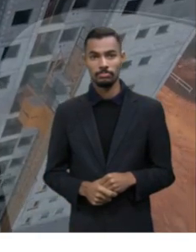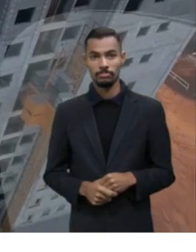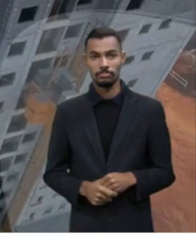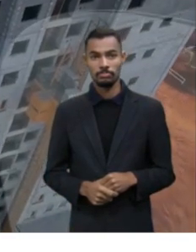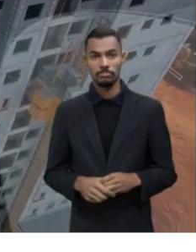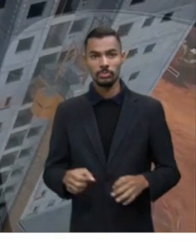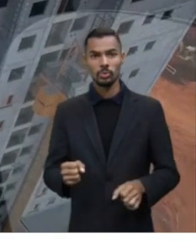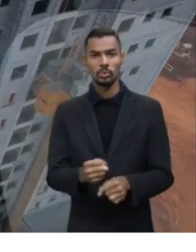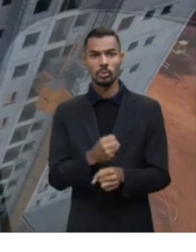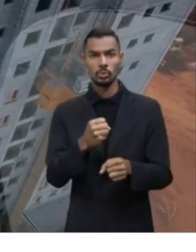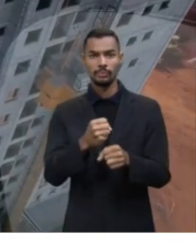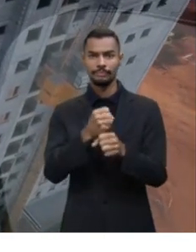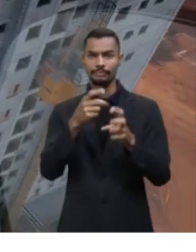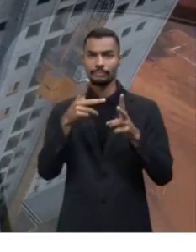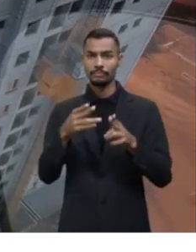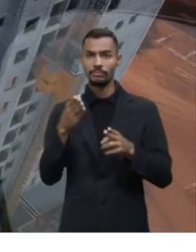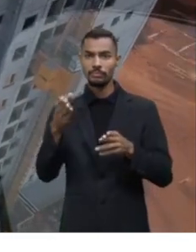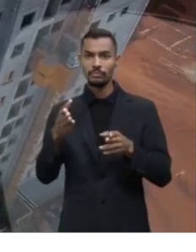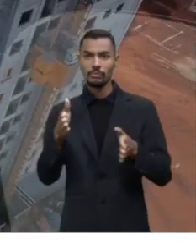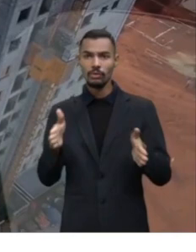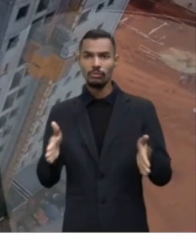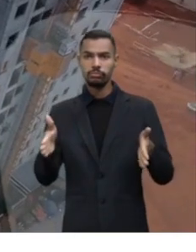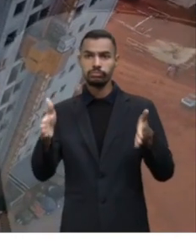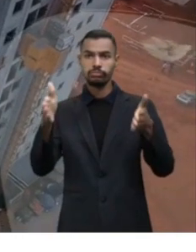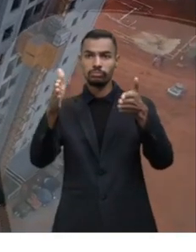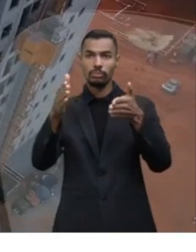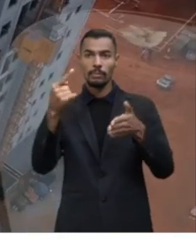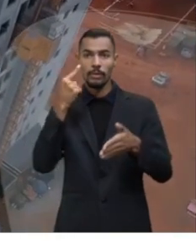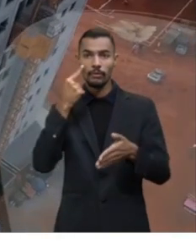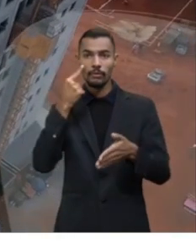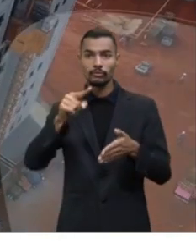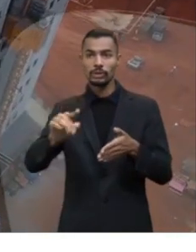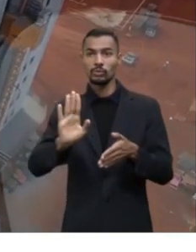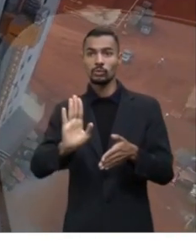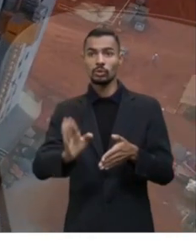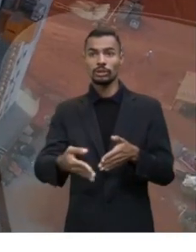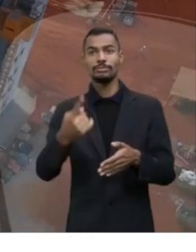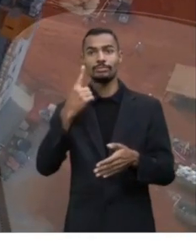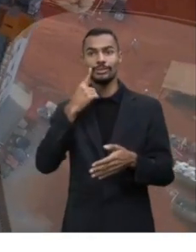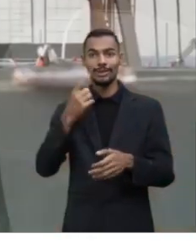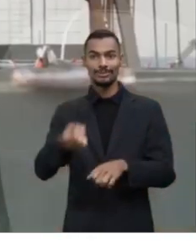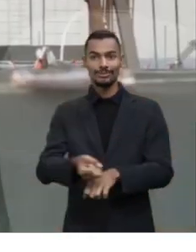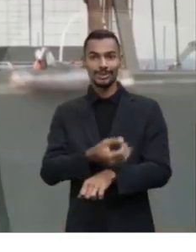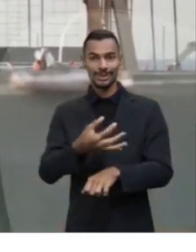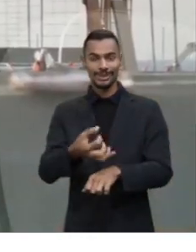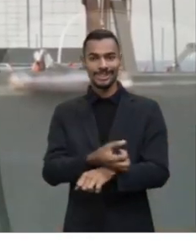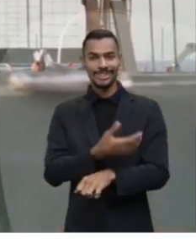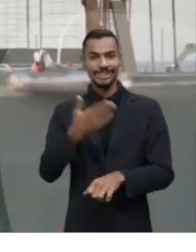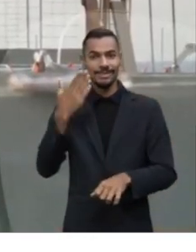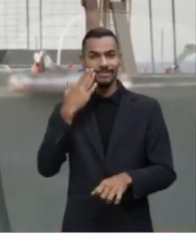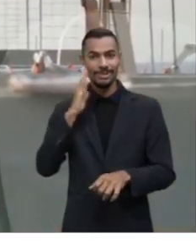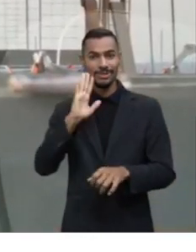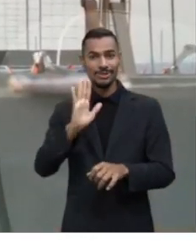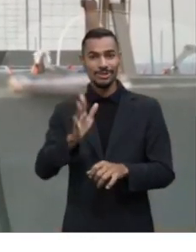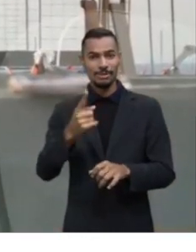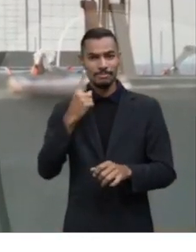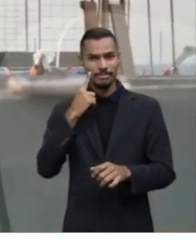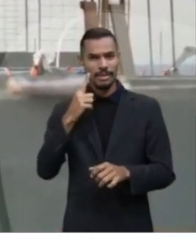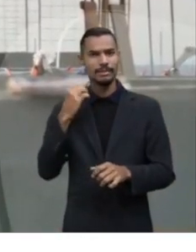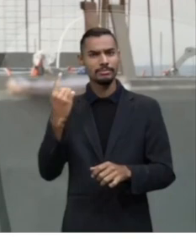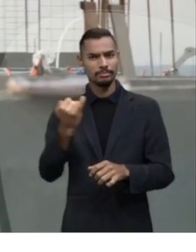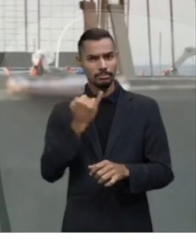Ver uma construção como essa tomar forma e caminhar para o fim de sua execução é emocionante, né? E garantir que a obra esteja